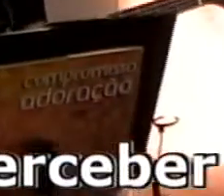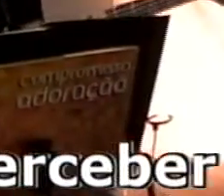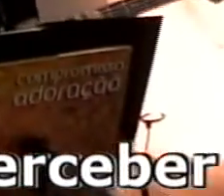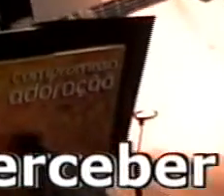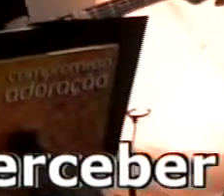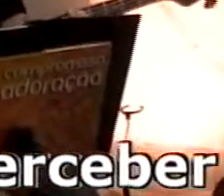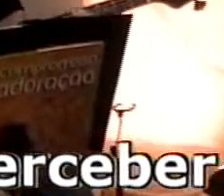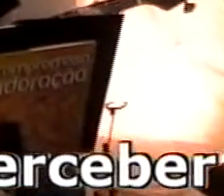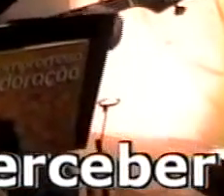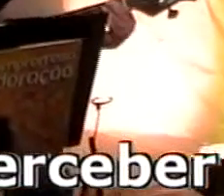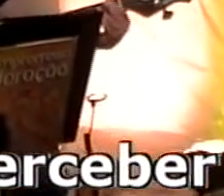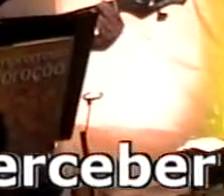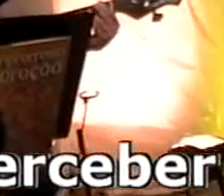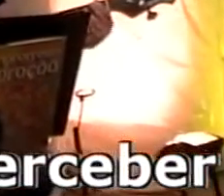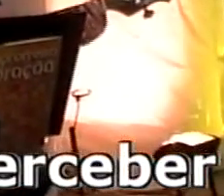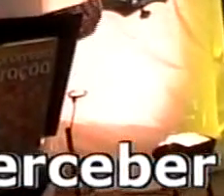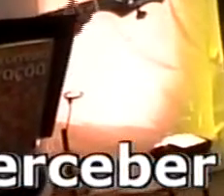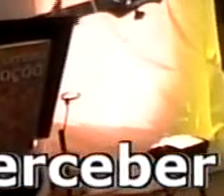e